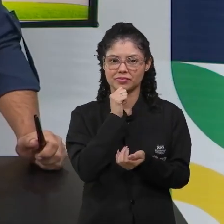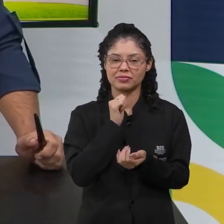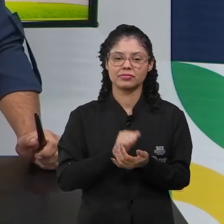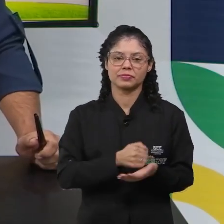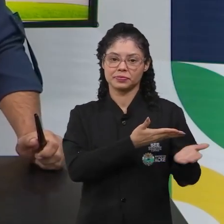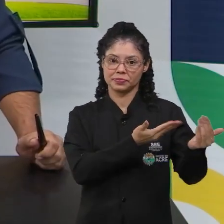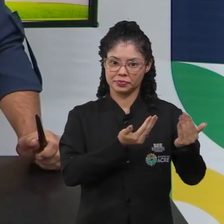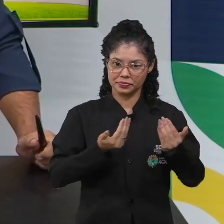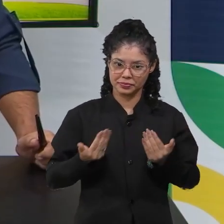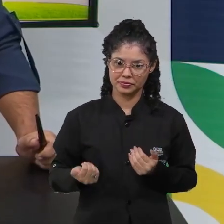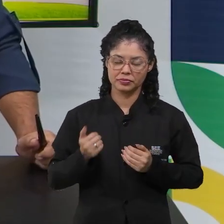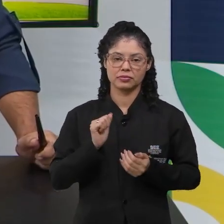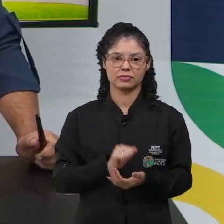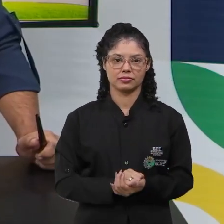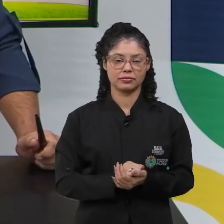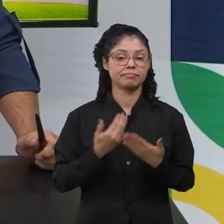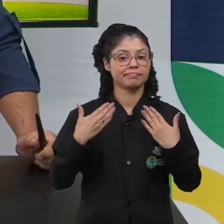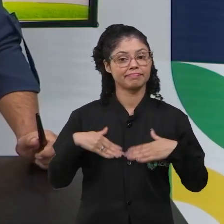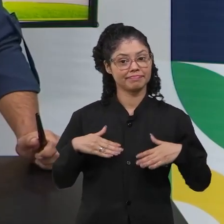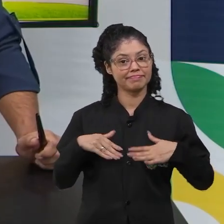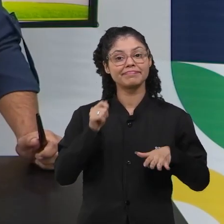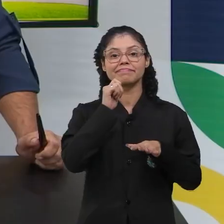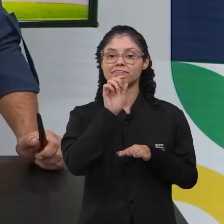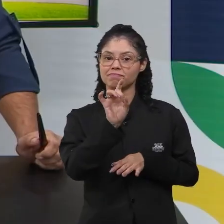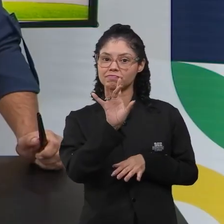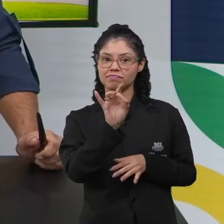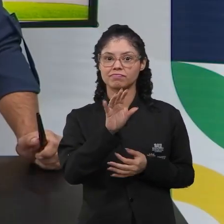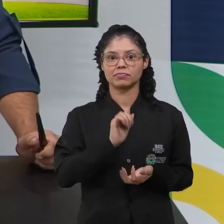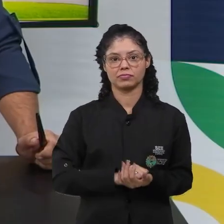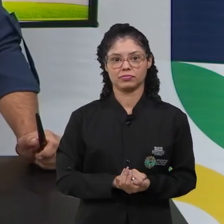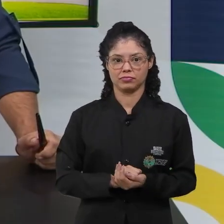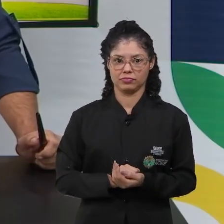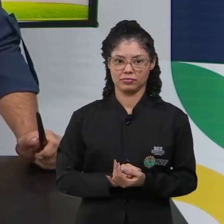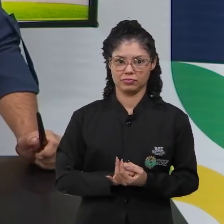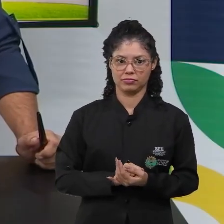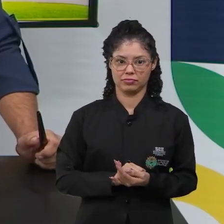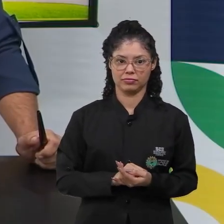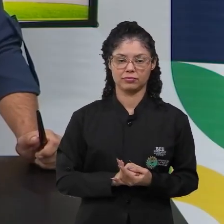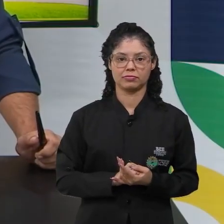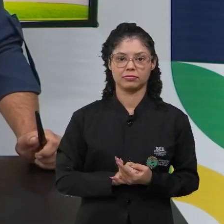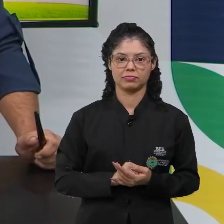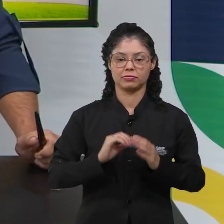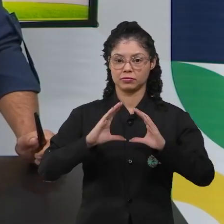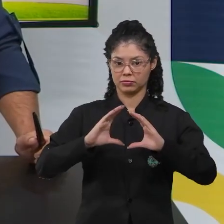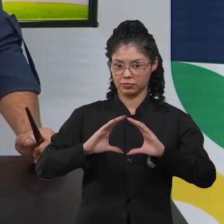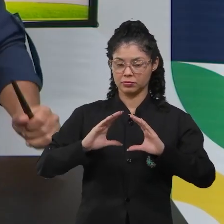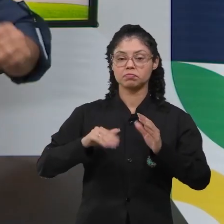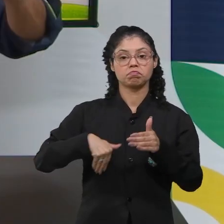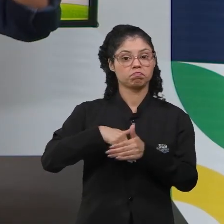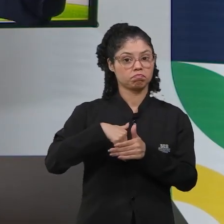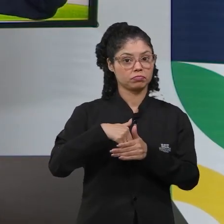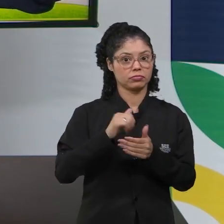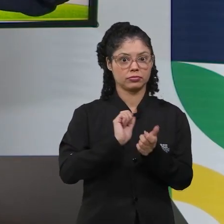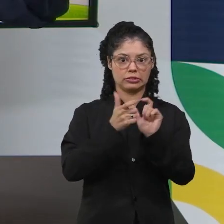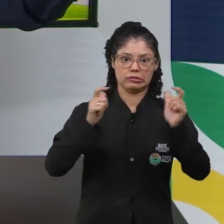jovens que competem tranquilamente, apenas eles, equipe e uma bola, simples. Não há